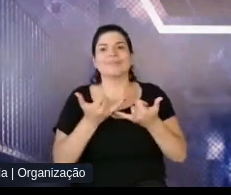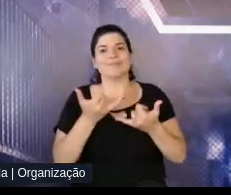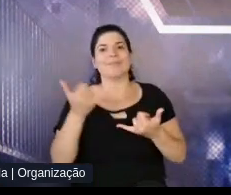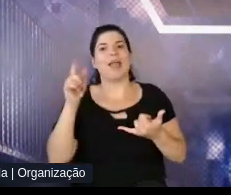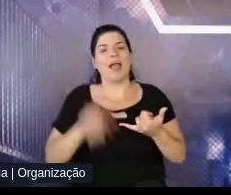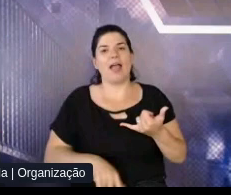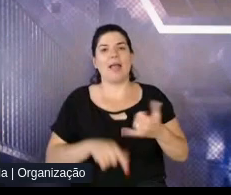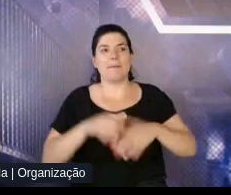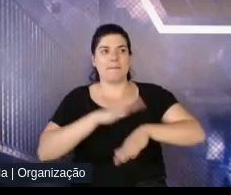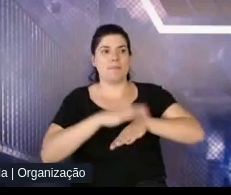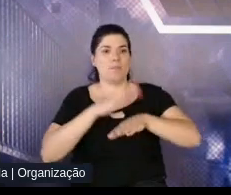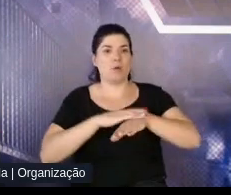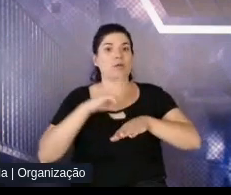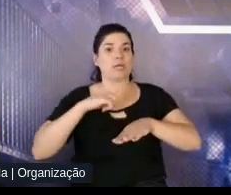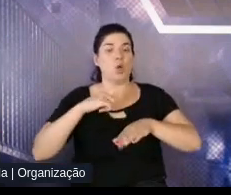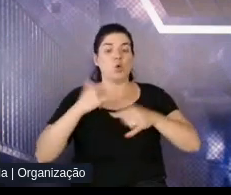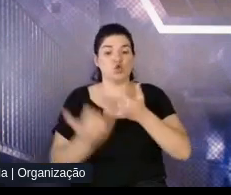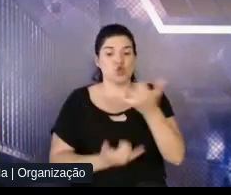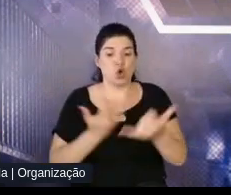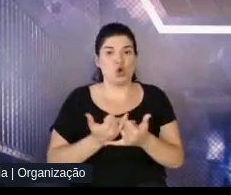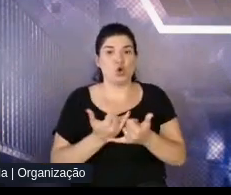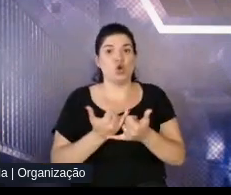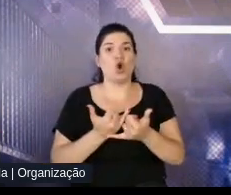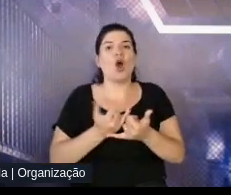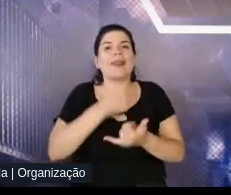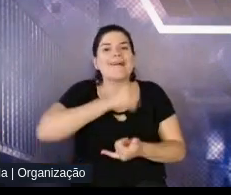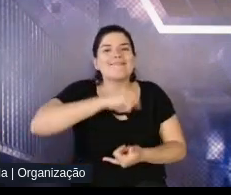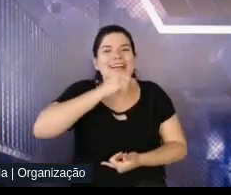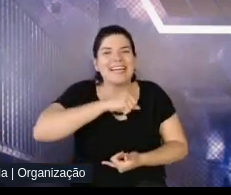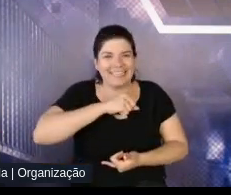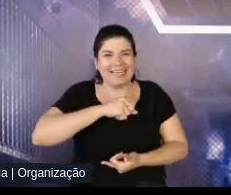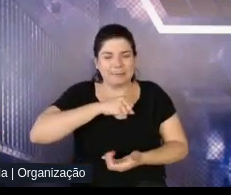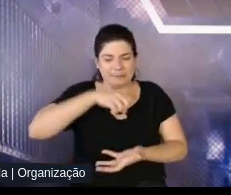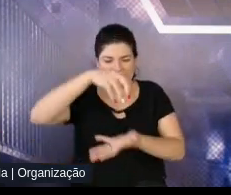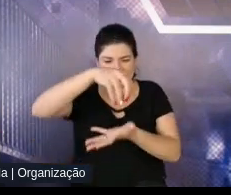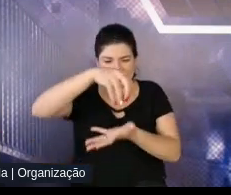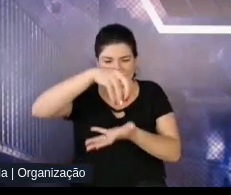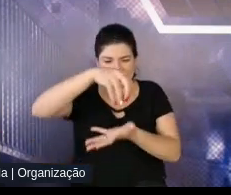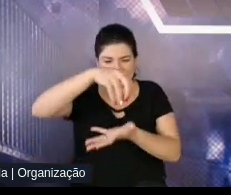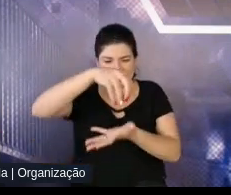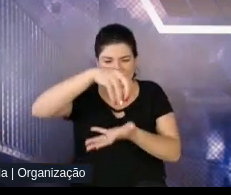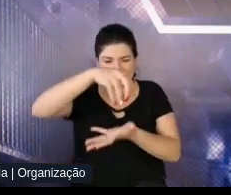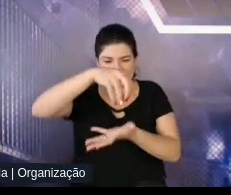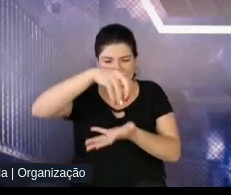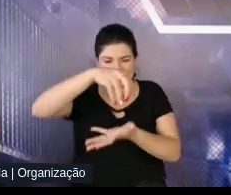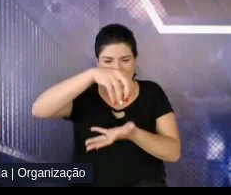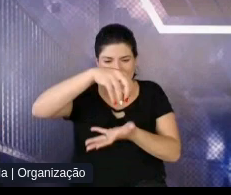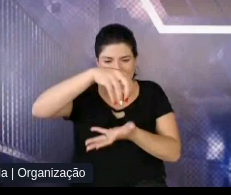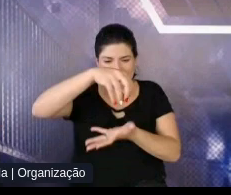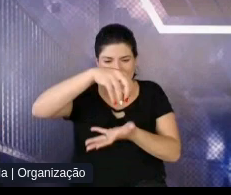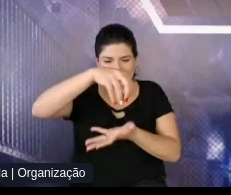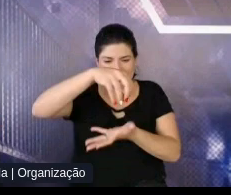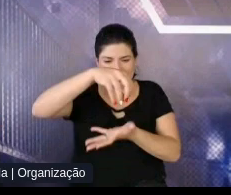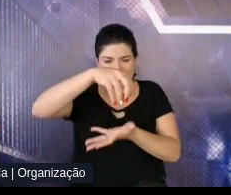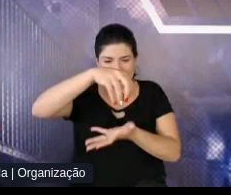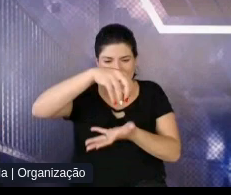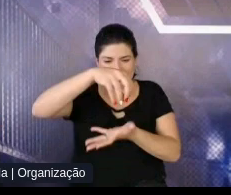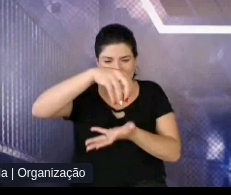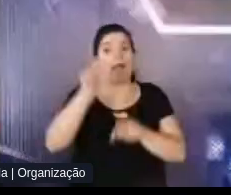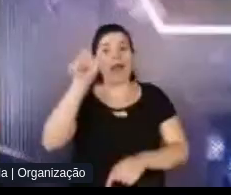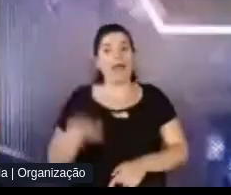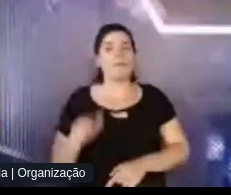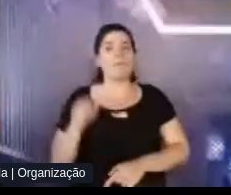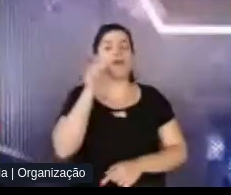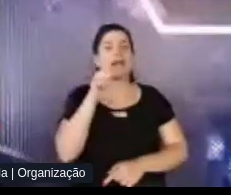foi a criadora do jogo da velha, é o único jogo que eu consigo ganhar até hoje. E também ela é responsável,